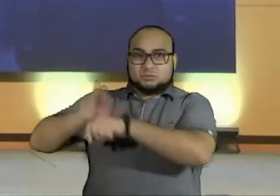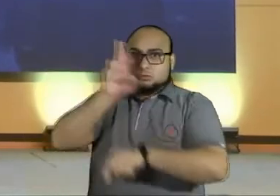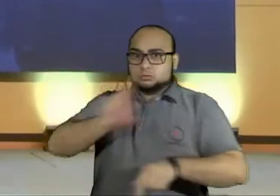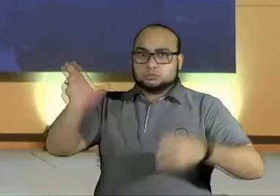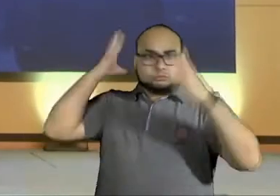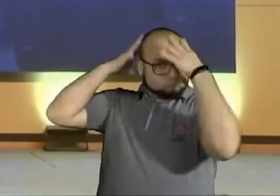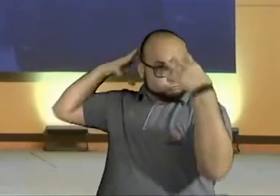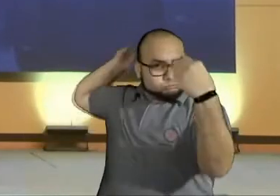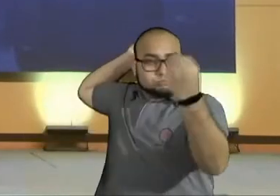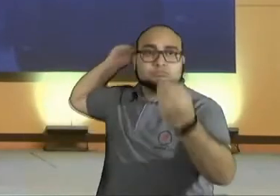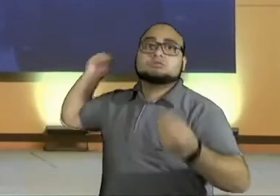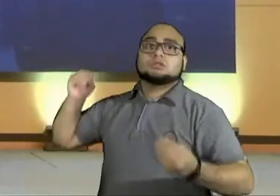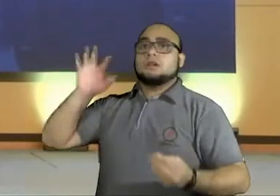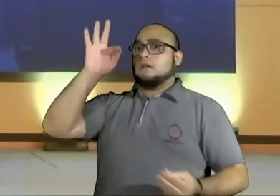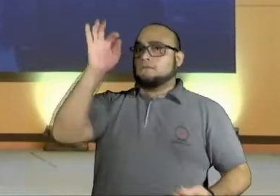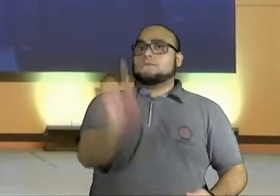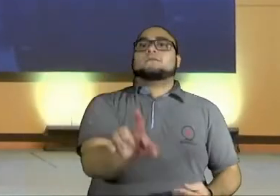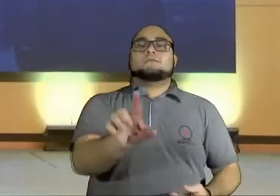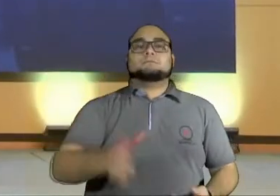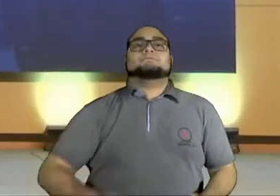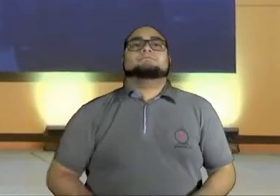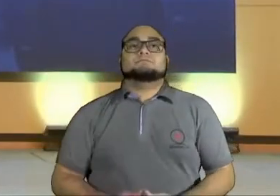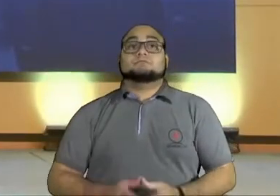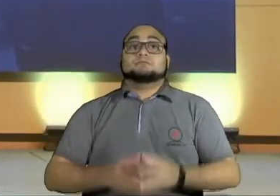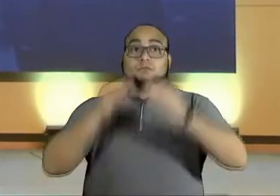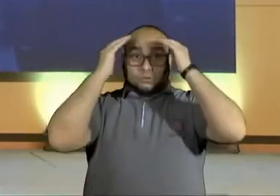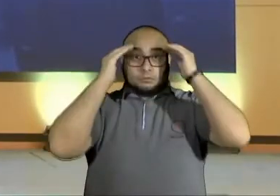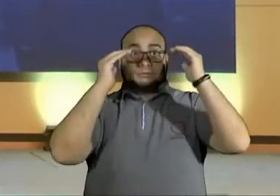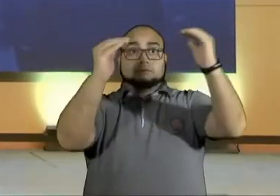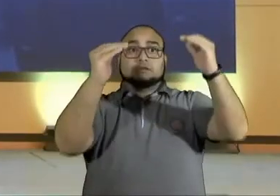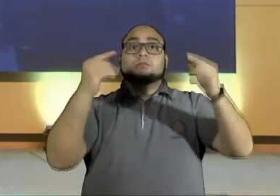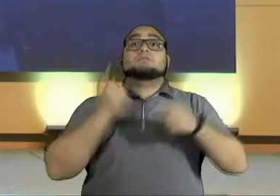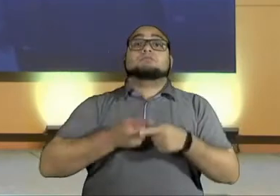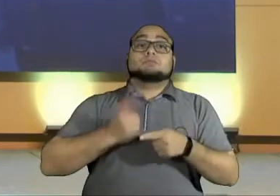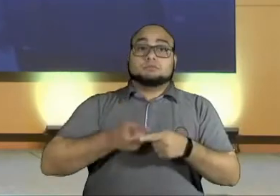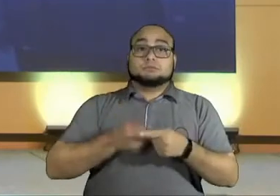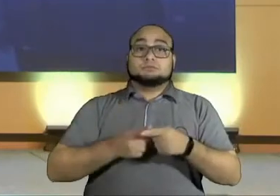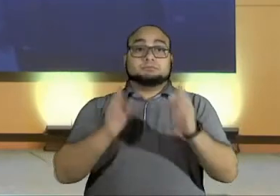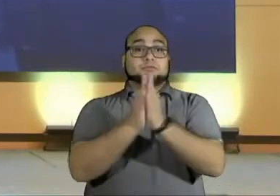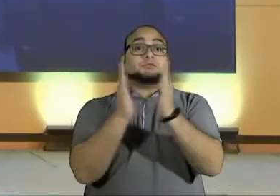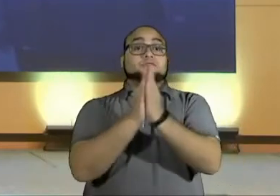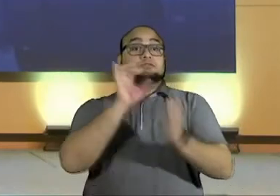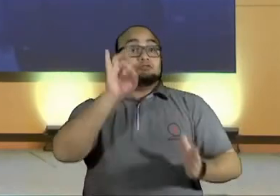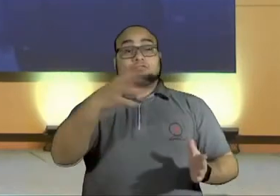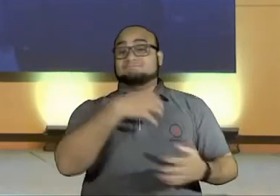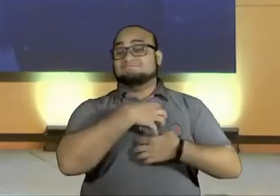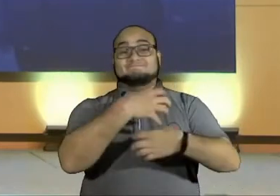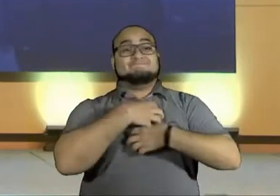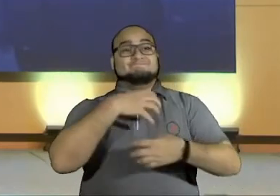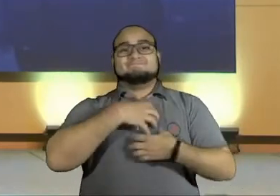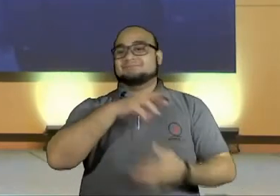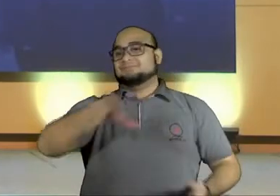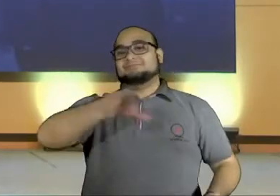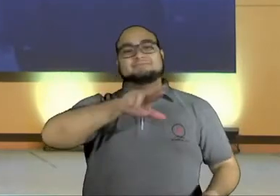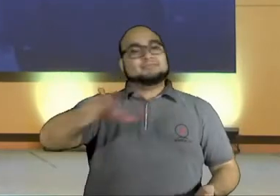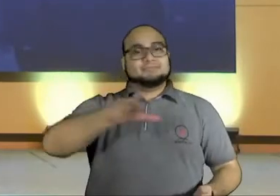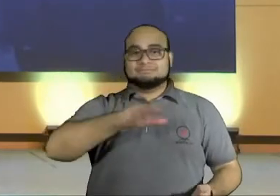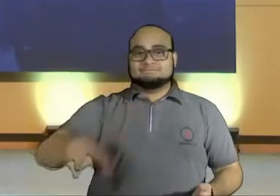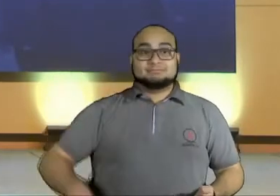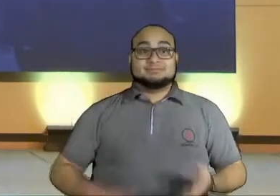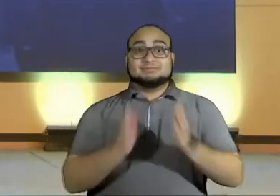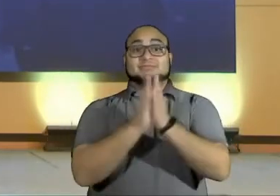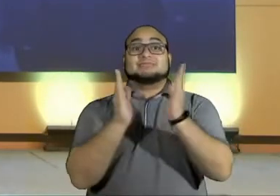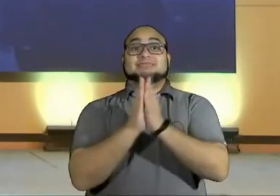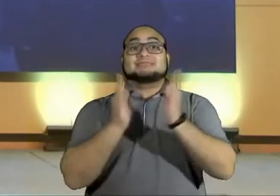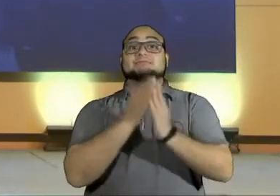fé e de obediência? Porque eles não oravam o que sentia. Olha o que eles oravam. Quando eles entravam em juízo para pedir